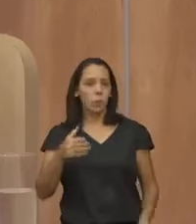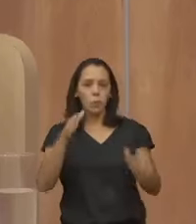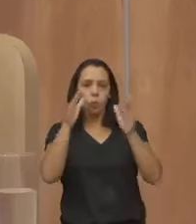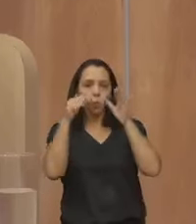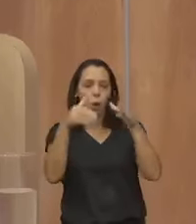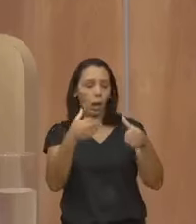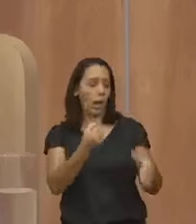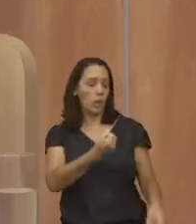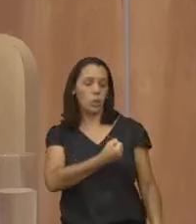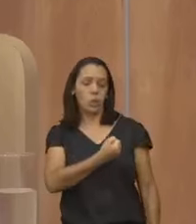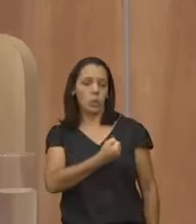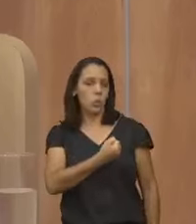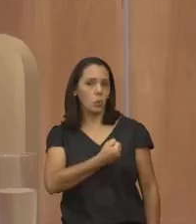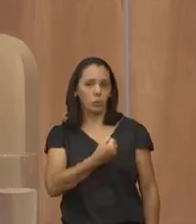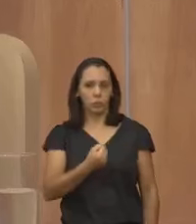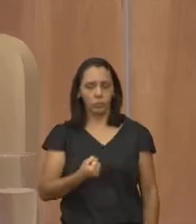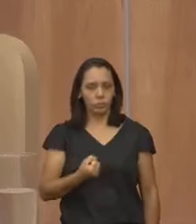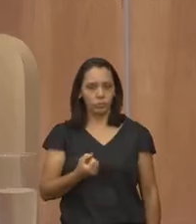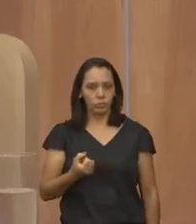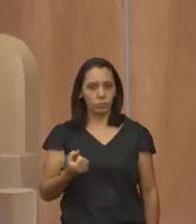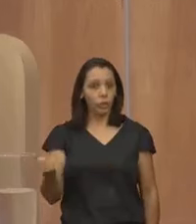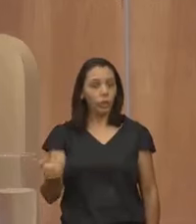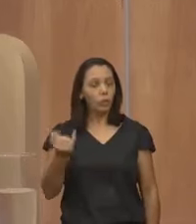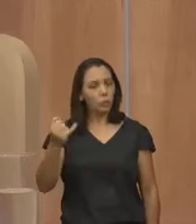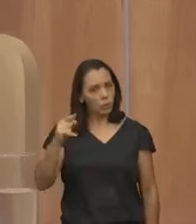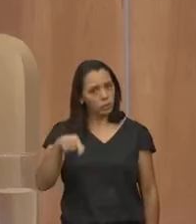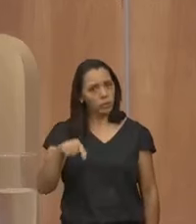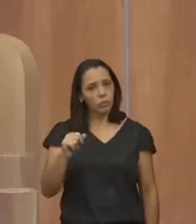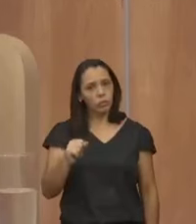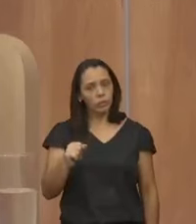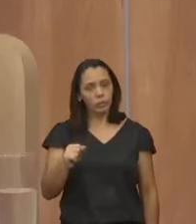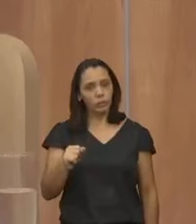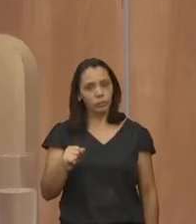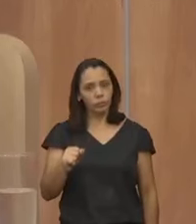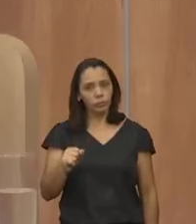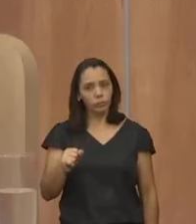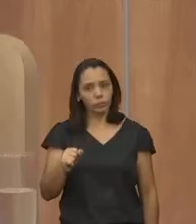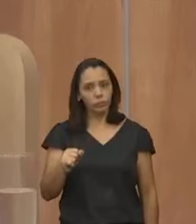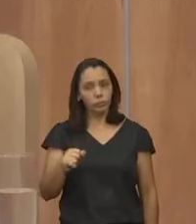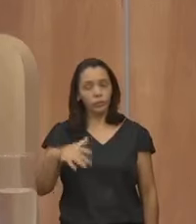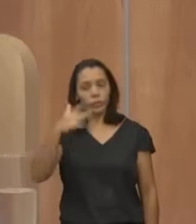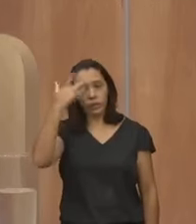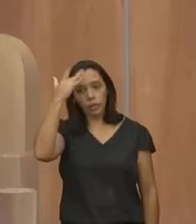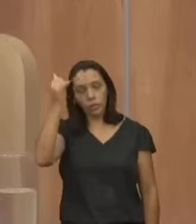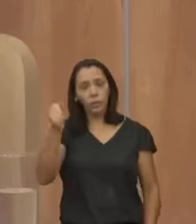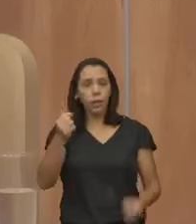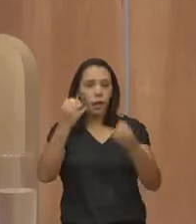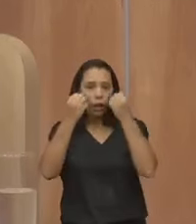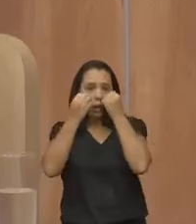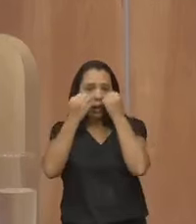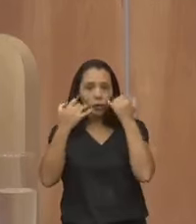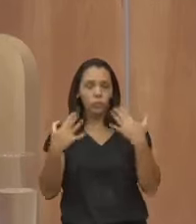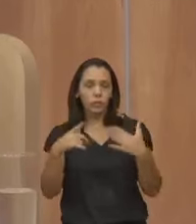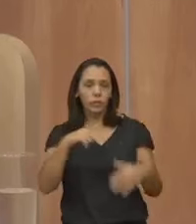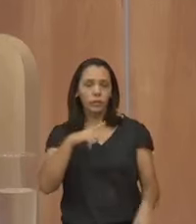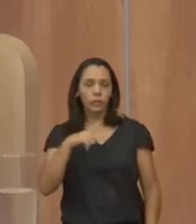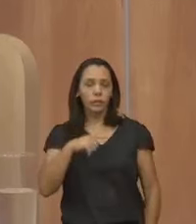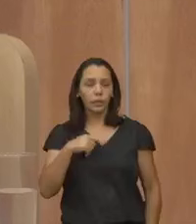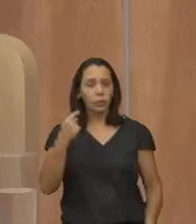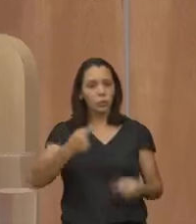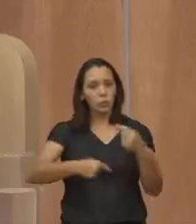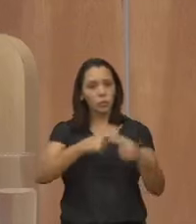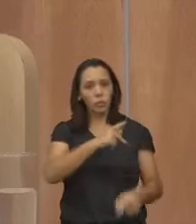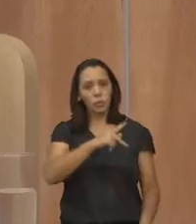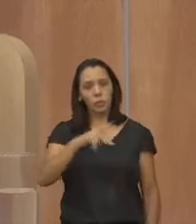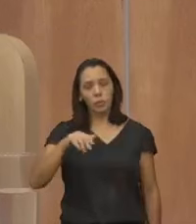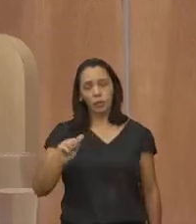importante sim, inclusive fica o convite aqui, porque o pessoal fala, mas amanhã vai ter audiência para discutir o PPA, que é o Plano Plurianual. Aí não aparece, aí a